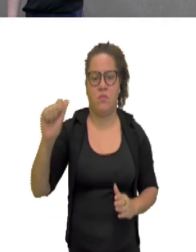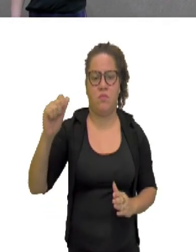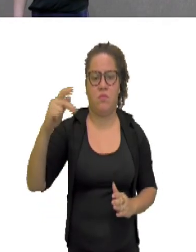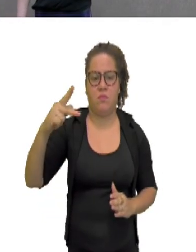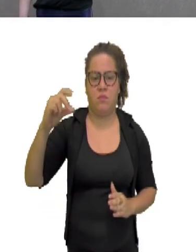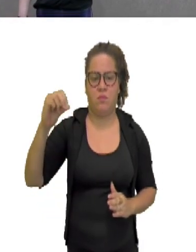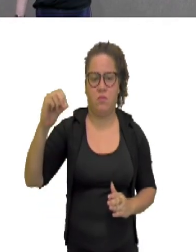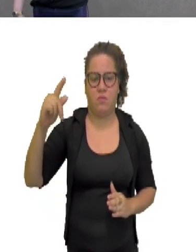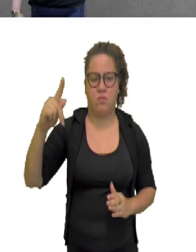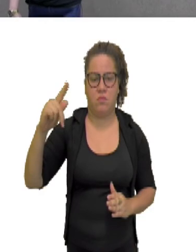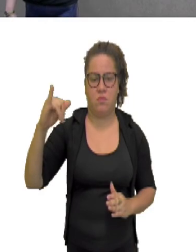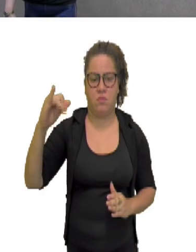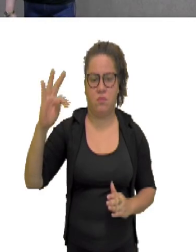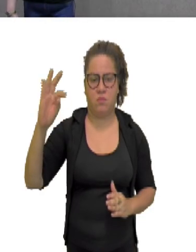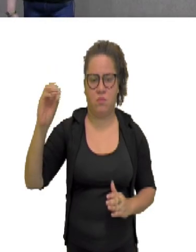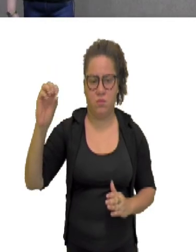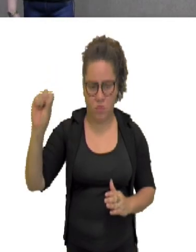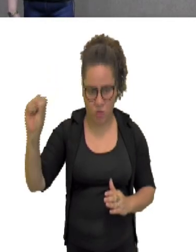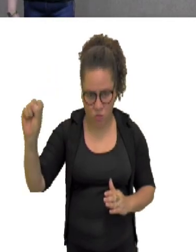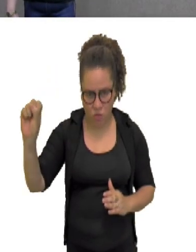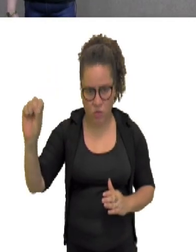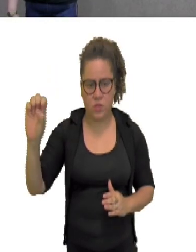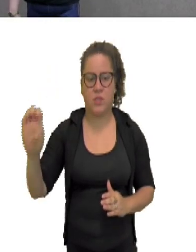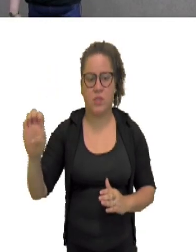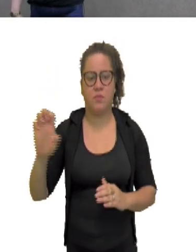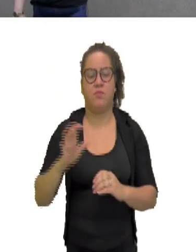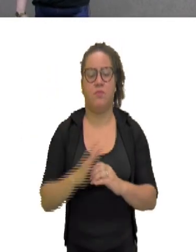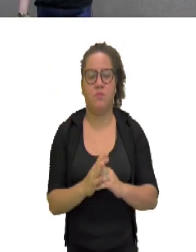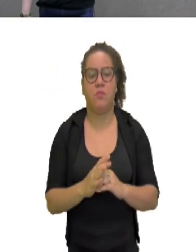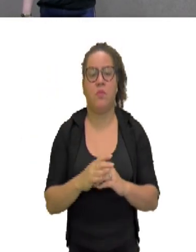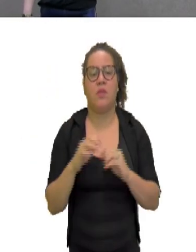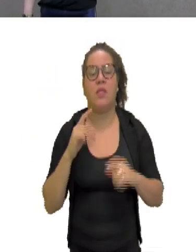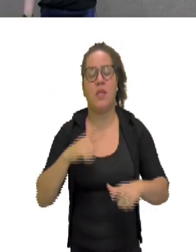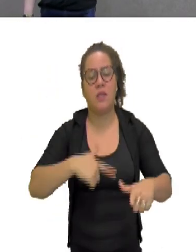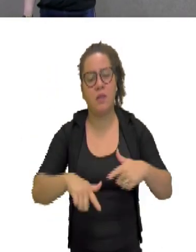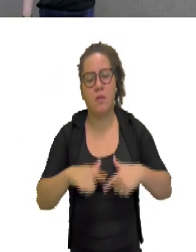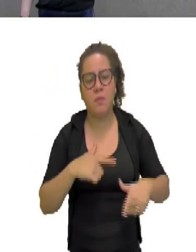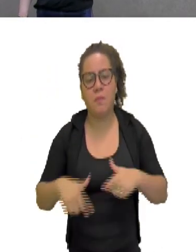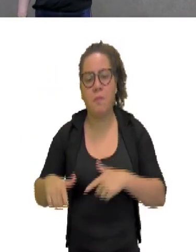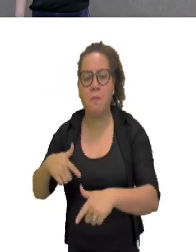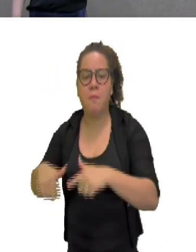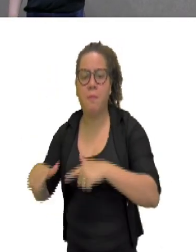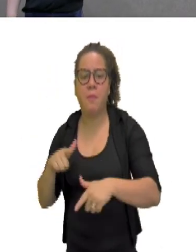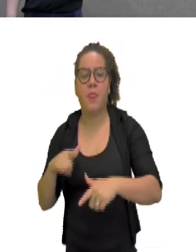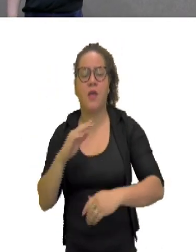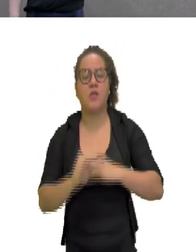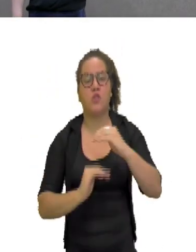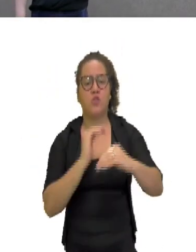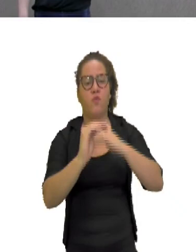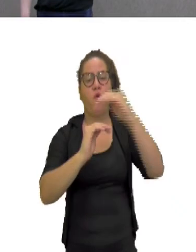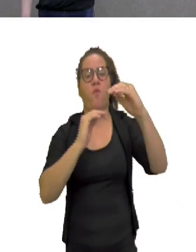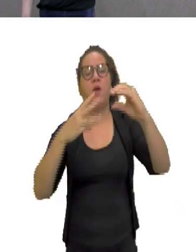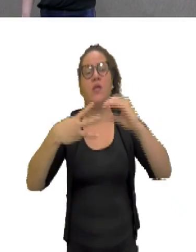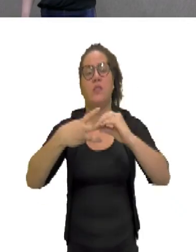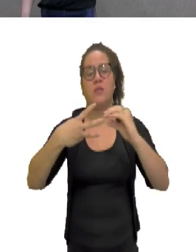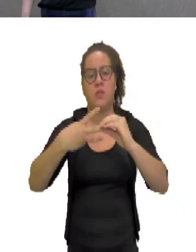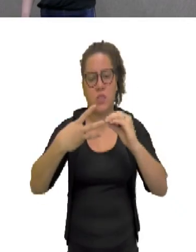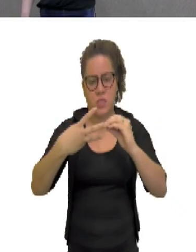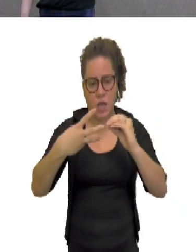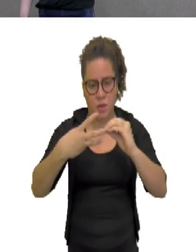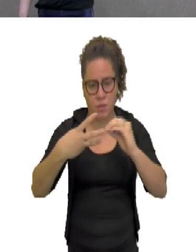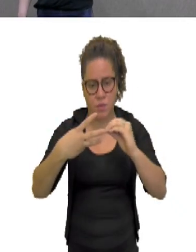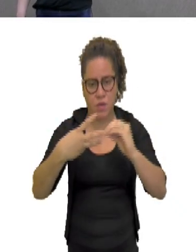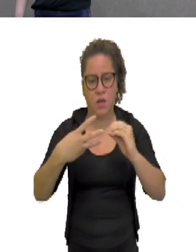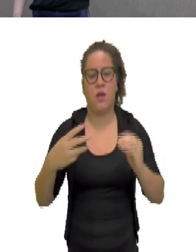apoptose. A apoptose trabalha para garantir um desenvolvimento adequado e para manter o